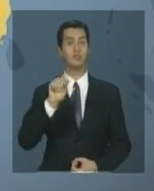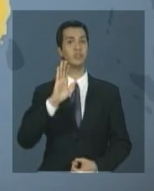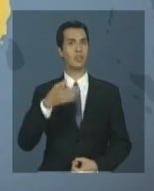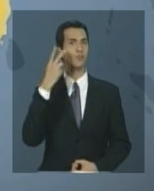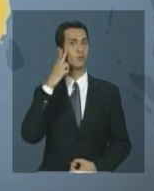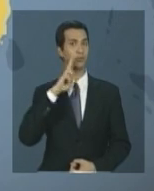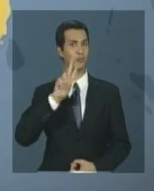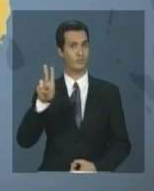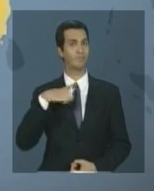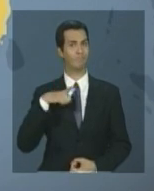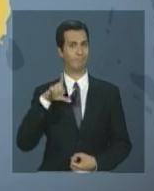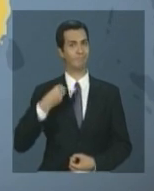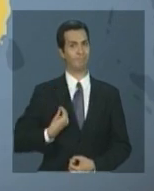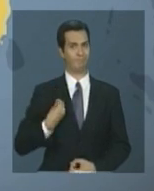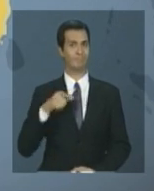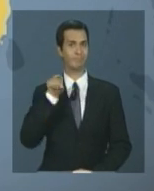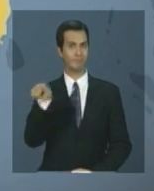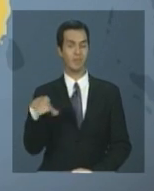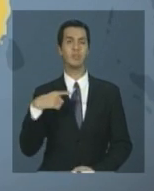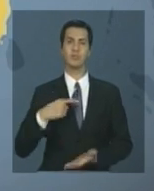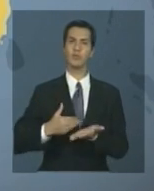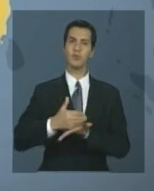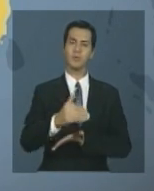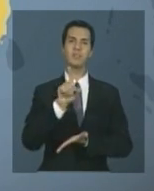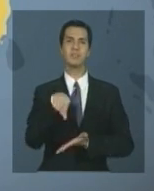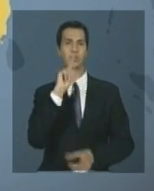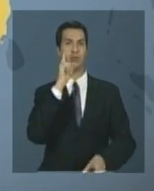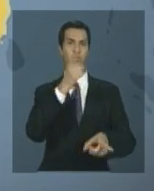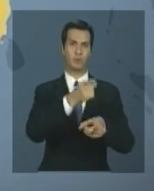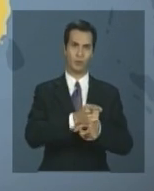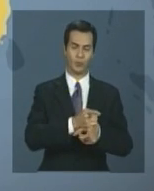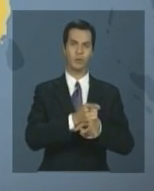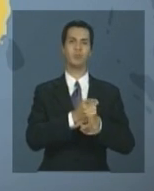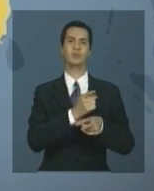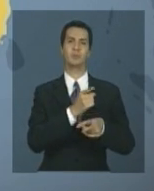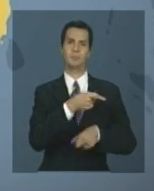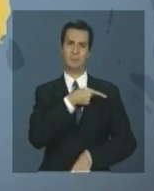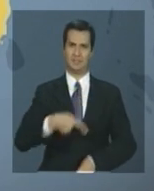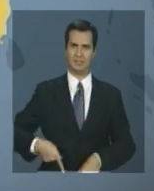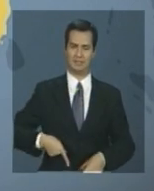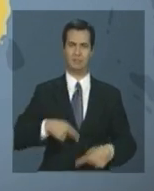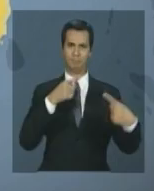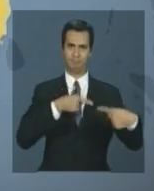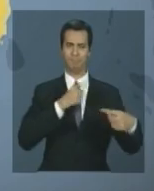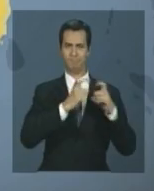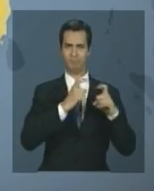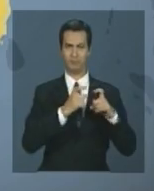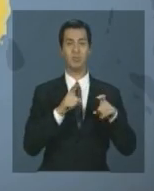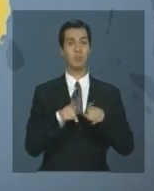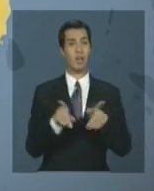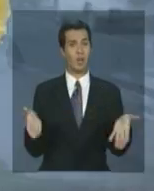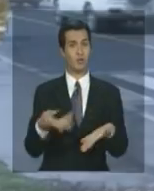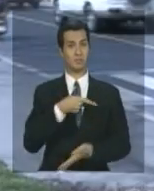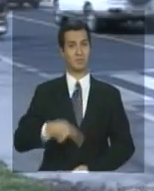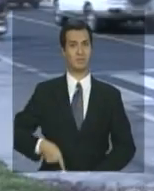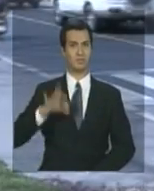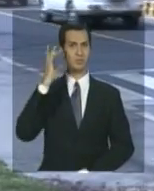a abertura dos encontros bilaterais. Esta é a primeira visita oficial da presidenta Dilma Rousseff à Índia.